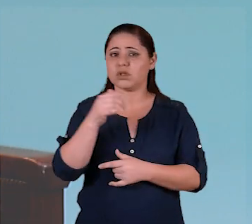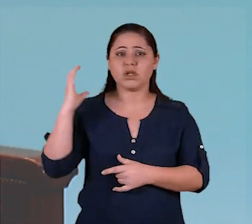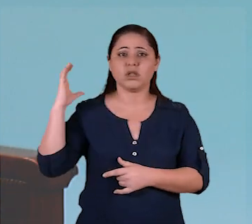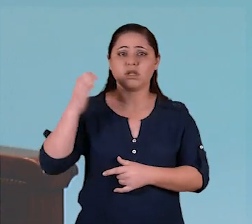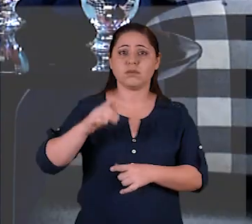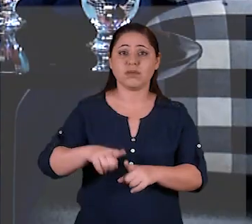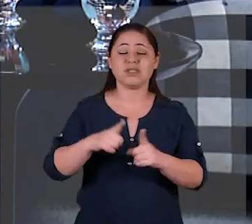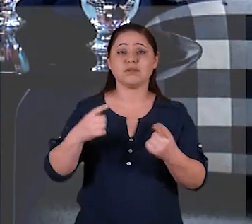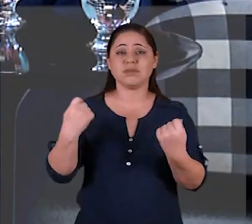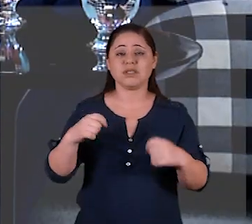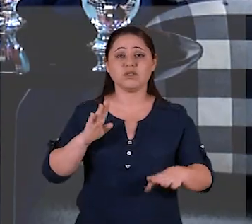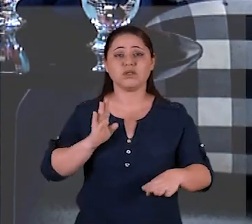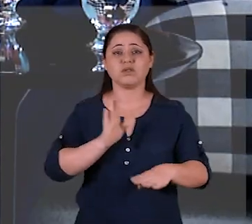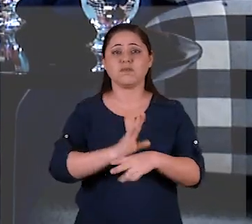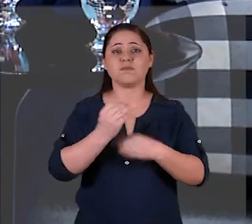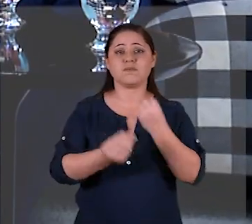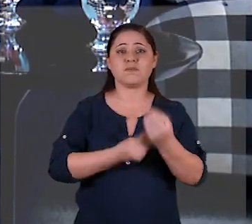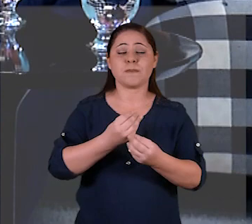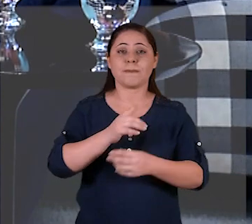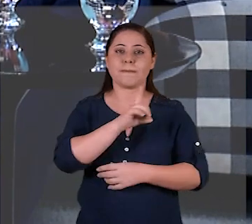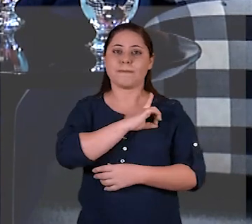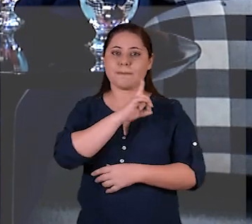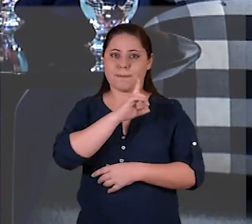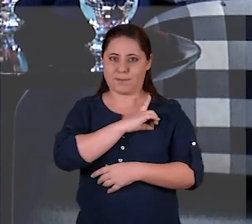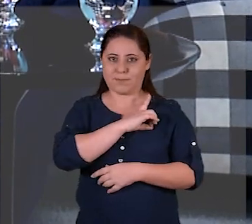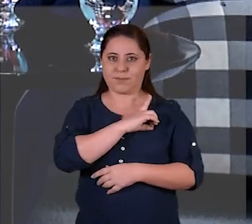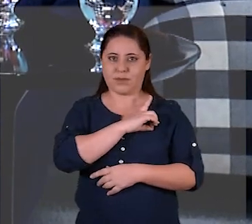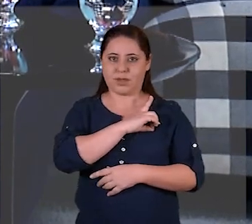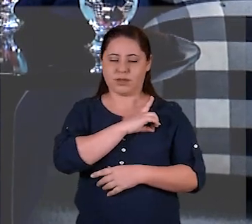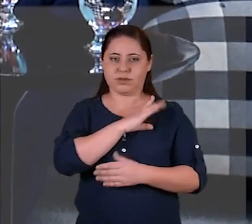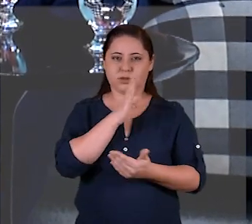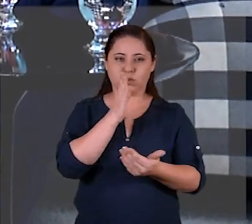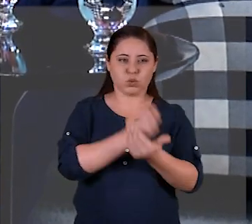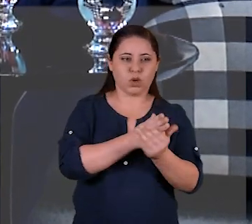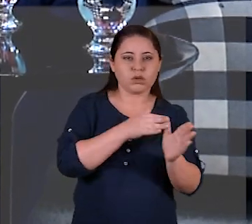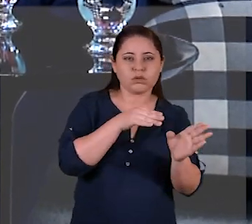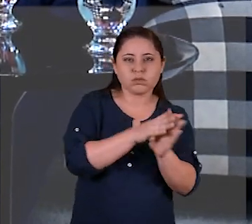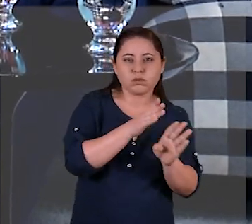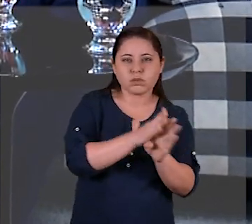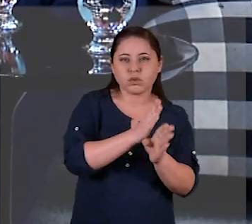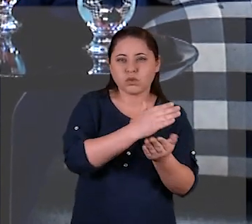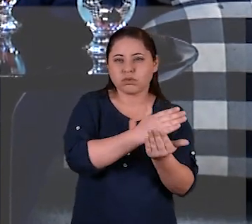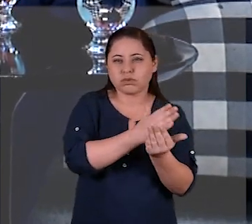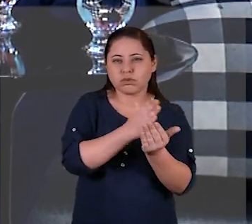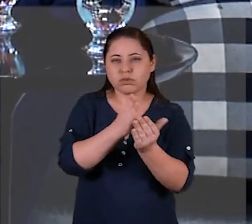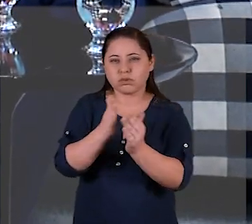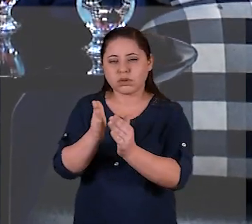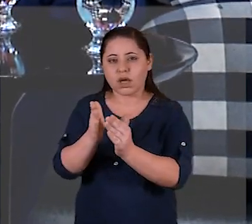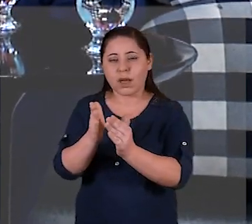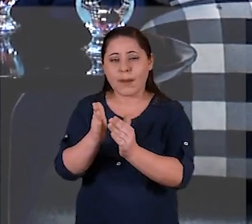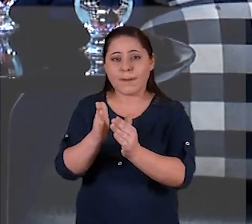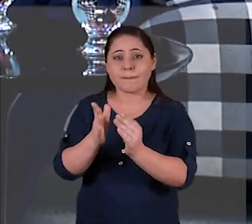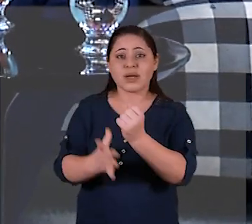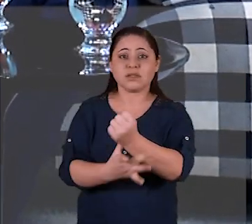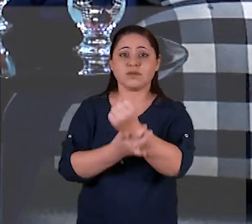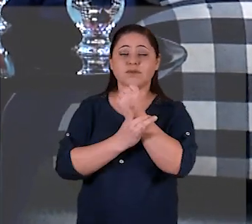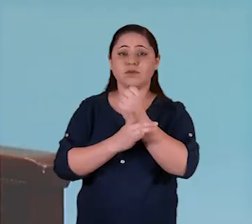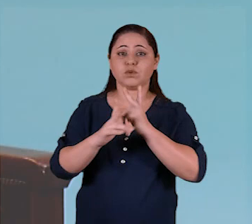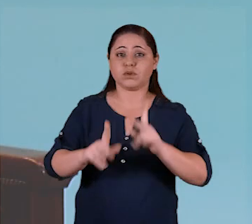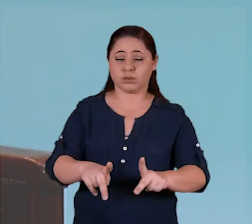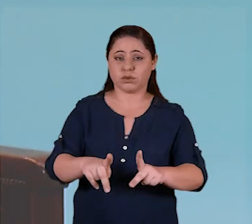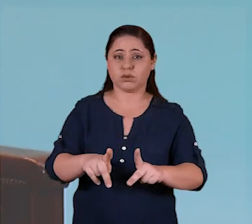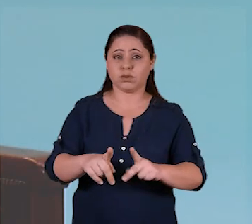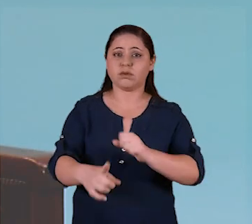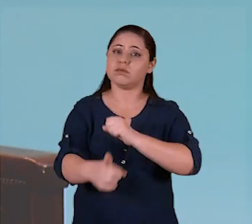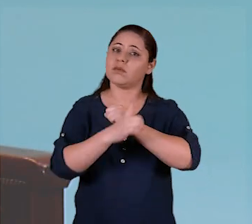Mas elas precisam de ajuda. Então, a delegacia faz vários encaminhamentos no decorrer dos plantões para a defensoria, para ser